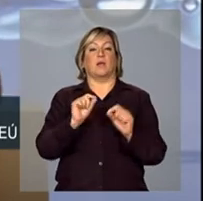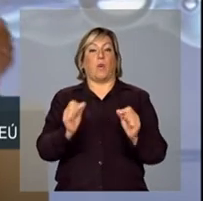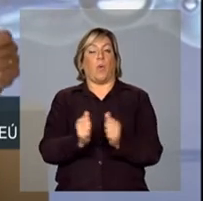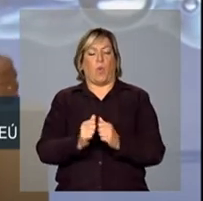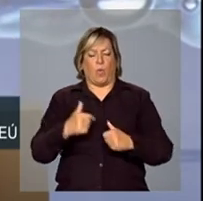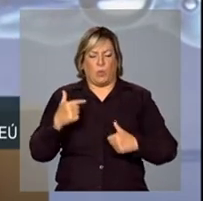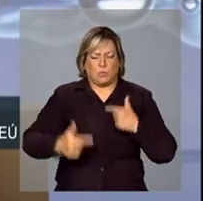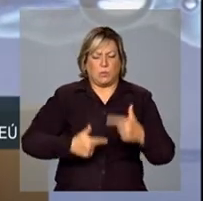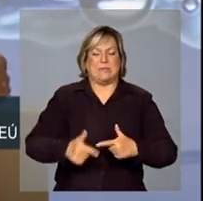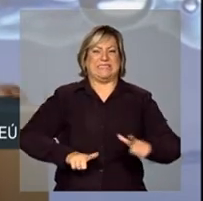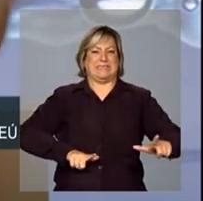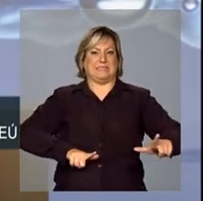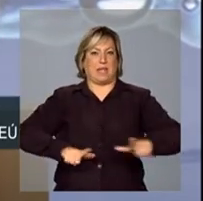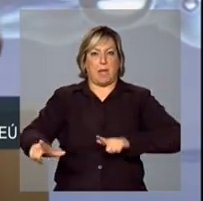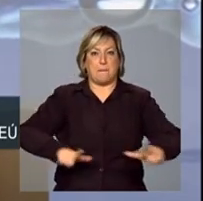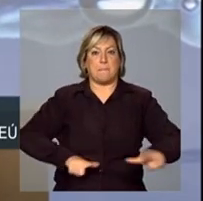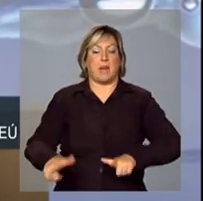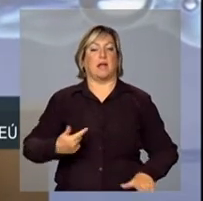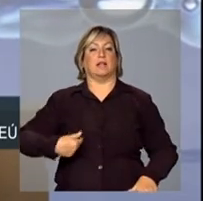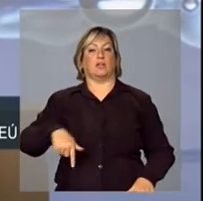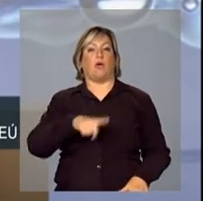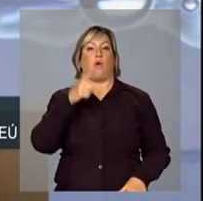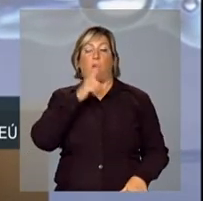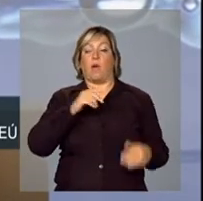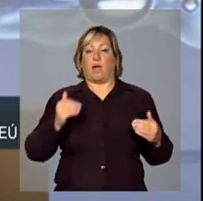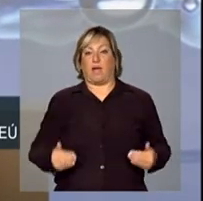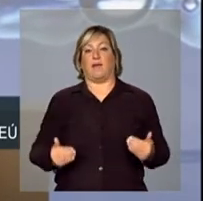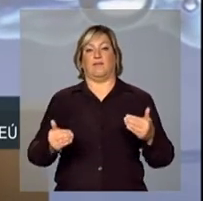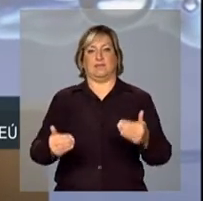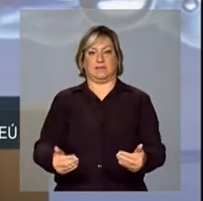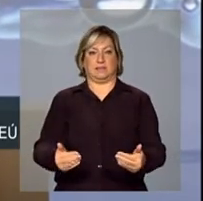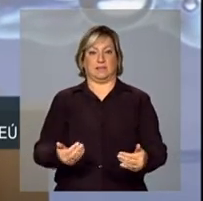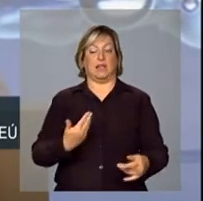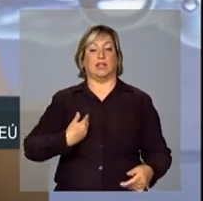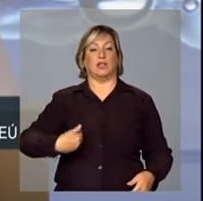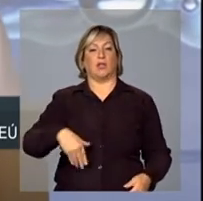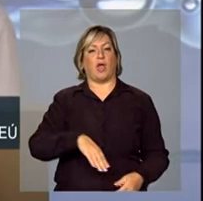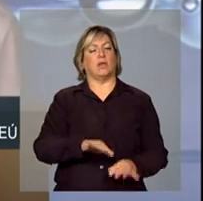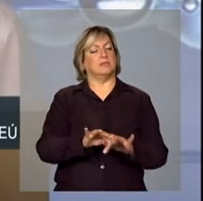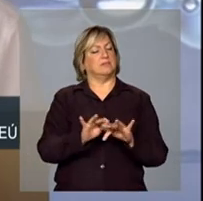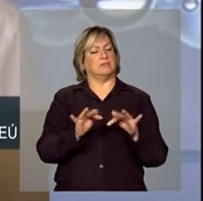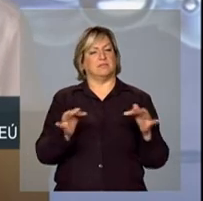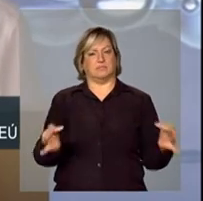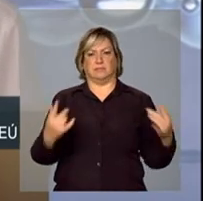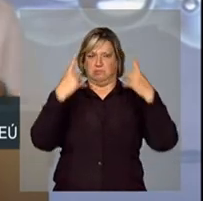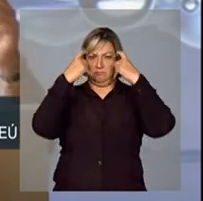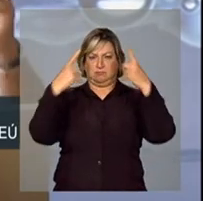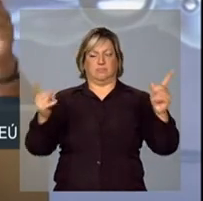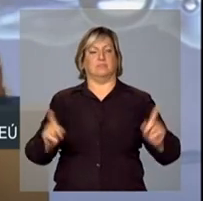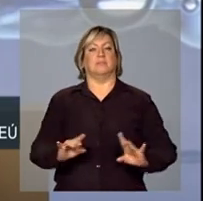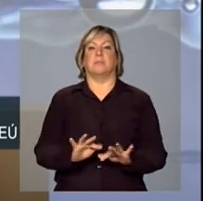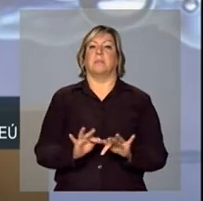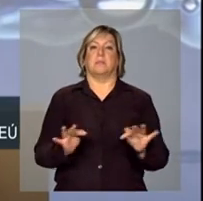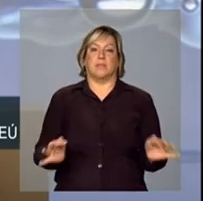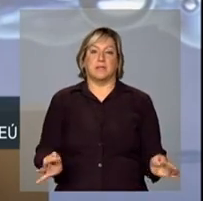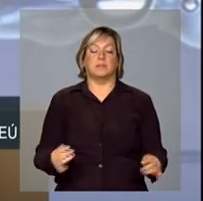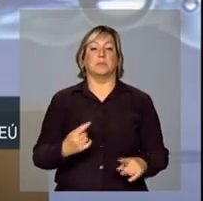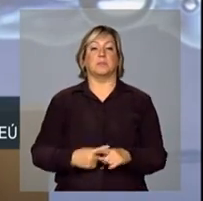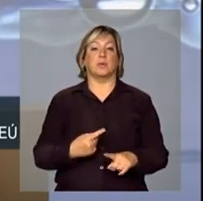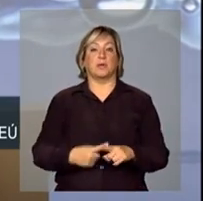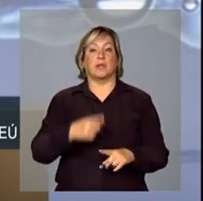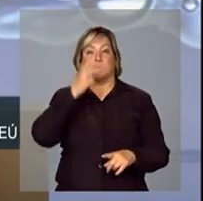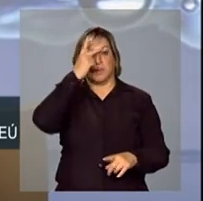luta, com trabalho, a gente faz avançar. Somos mansos, presidenta, até porque